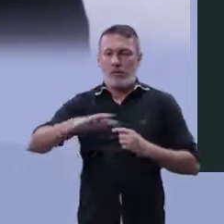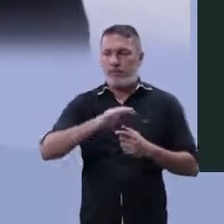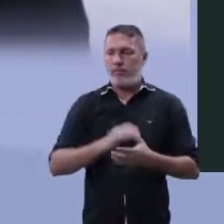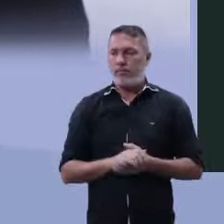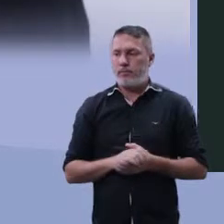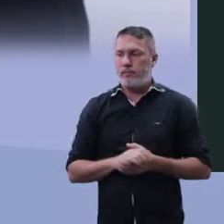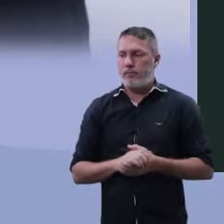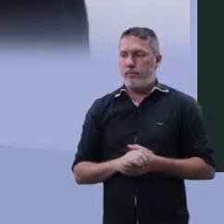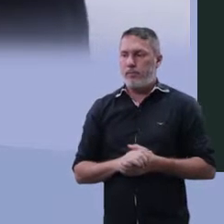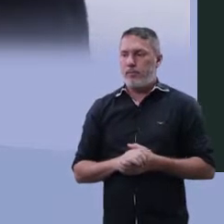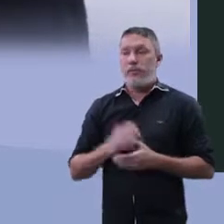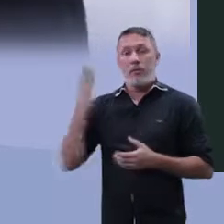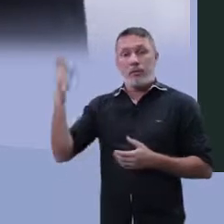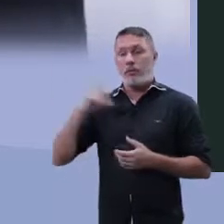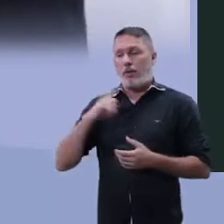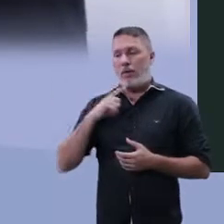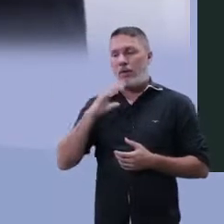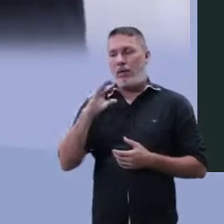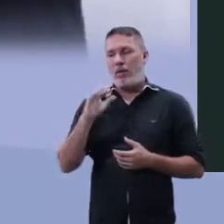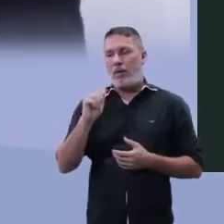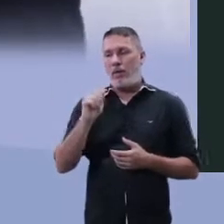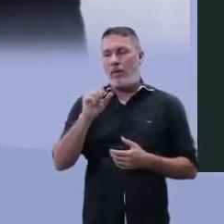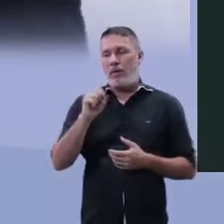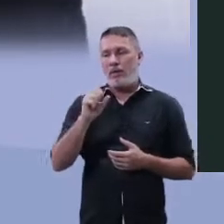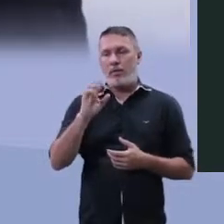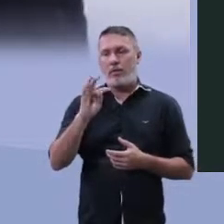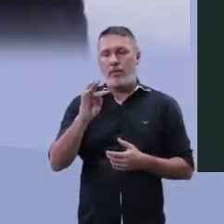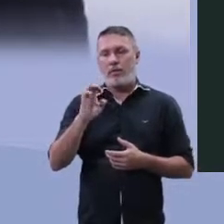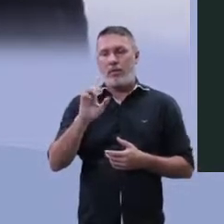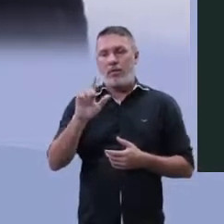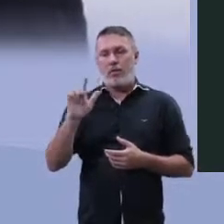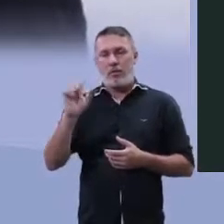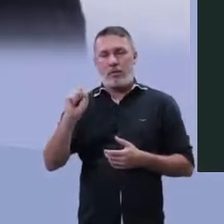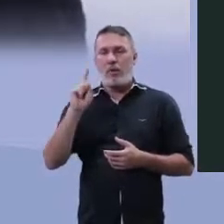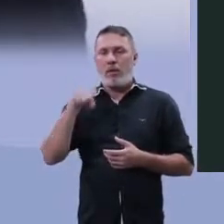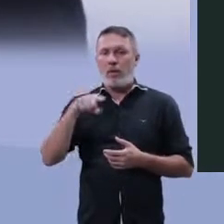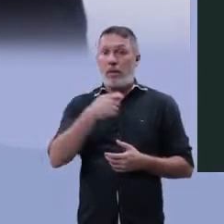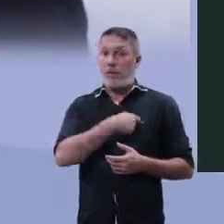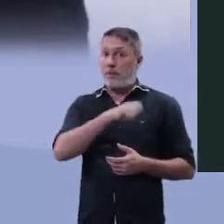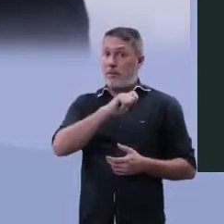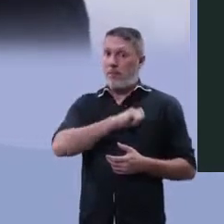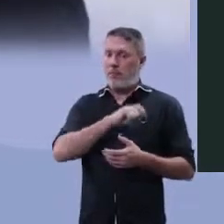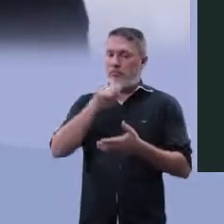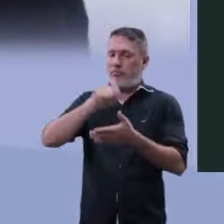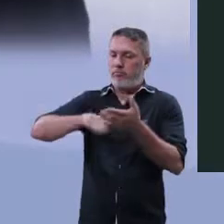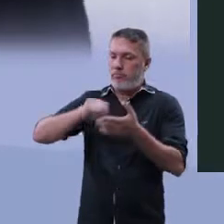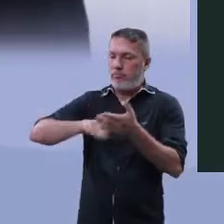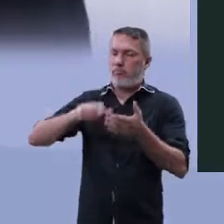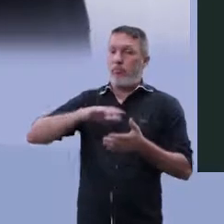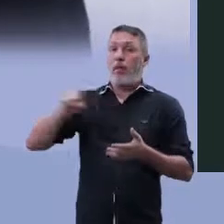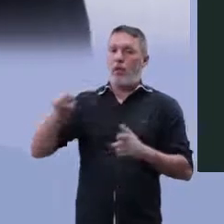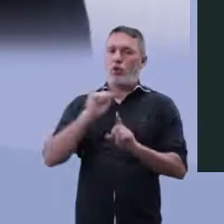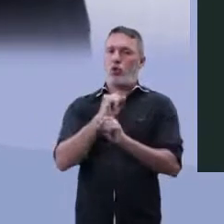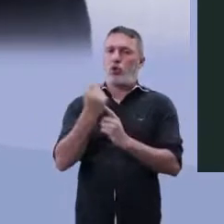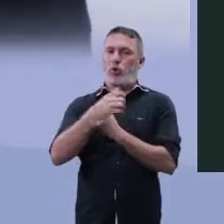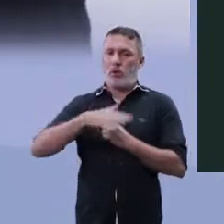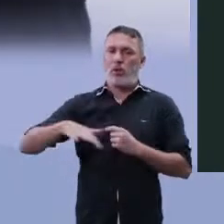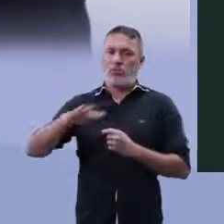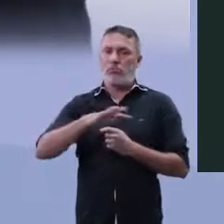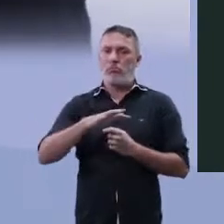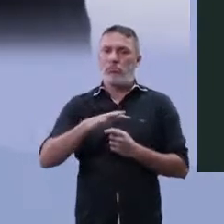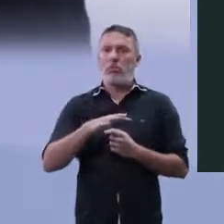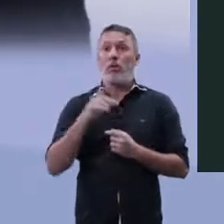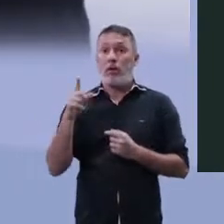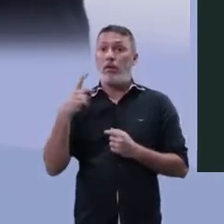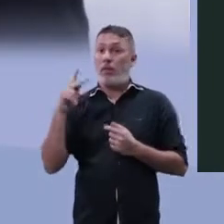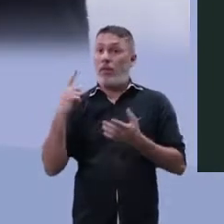impactos sociais. Aí eu tenho uma fala do Manuel Castells, né, um sociólogo catalão, espanhol, se preferirem,